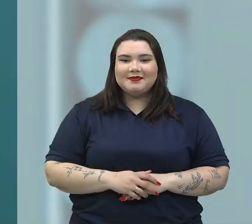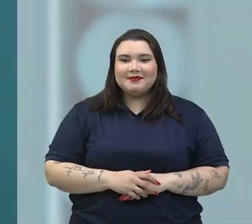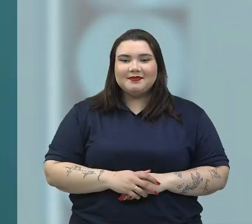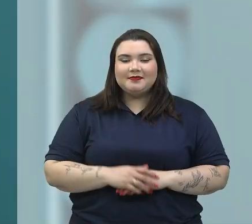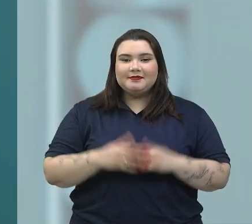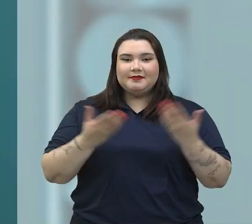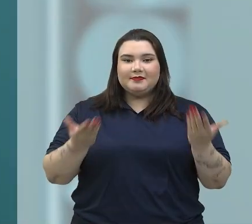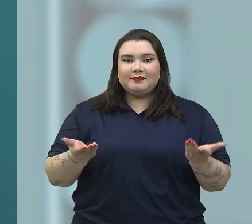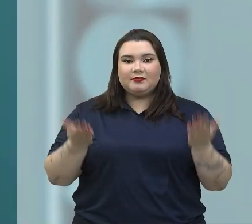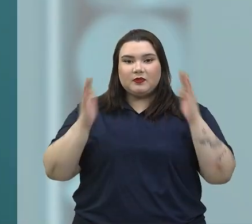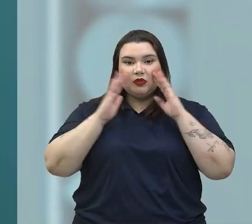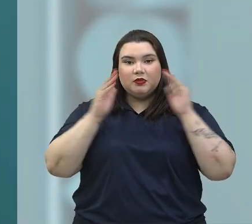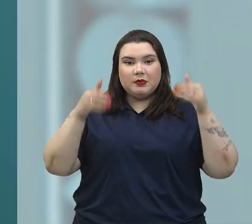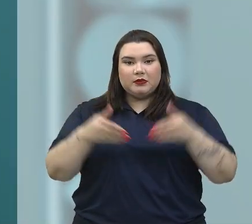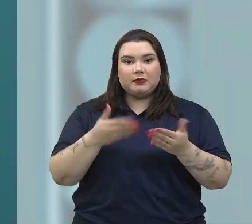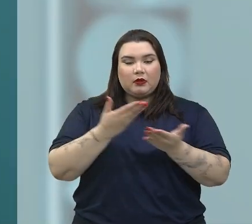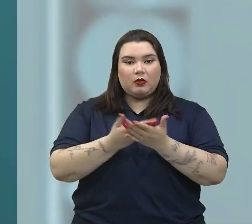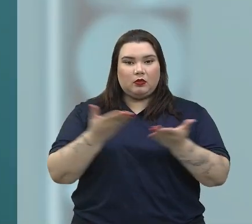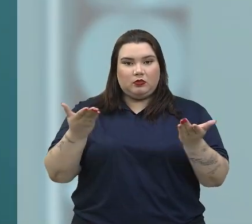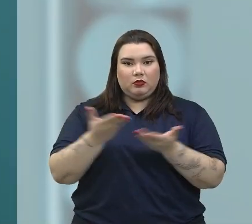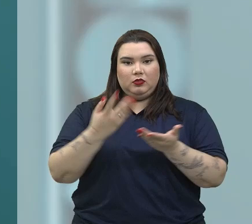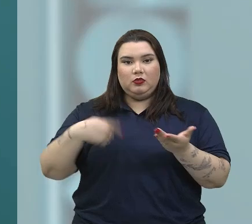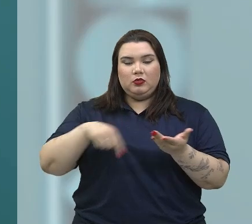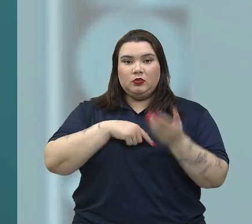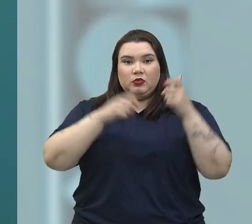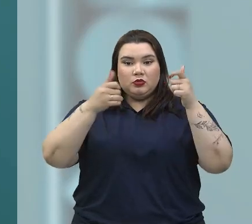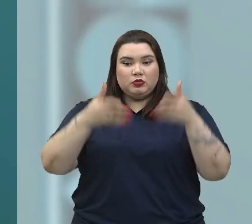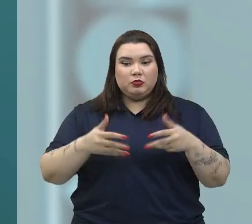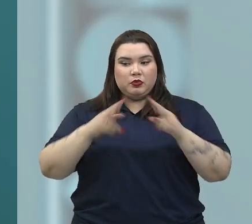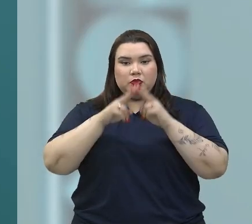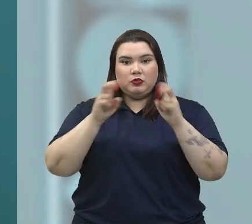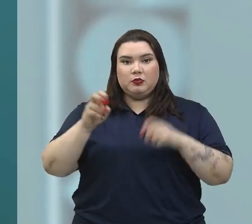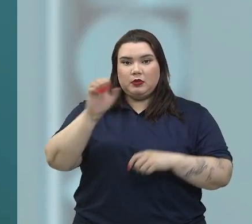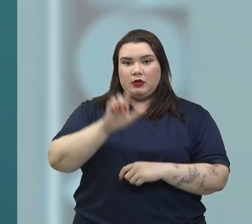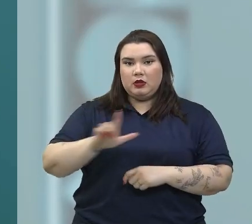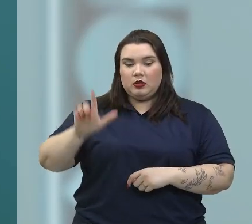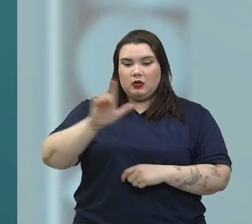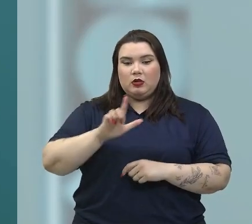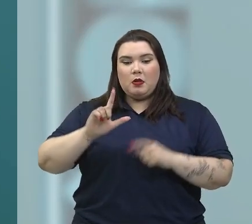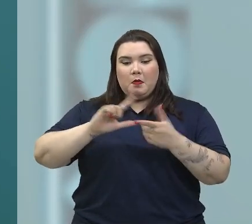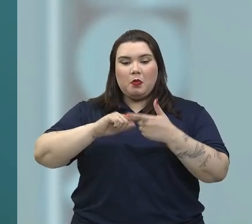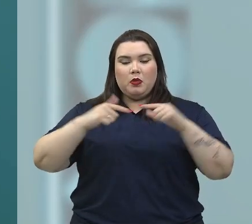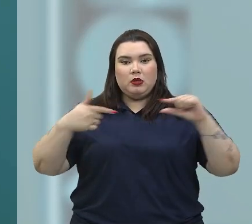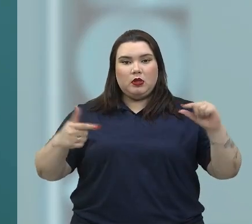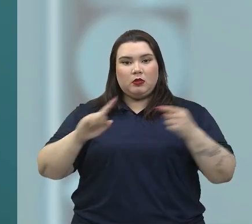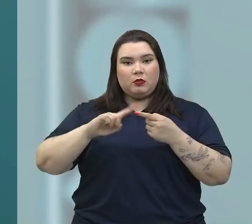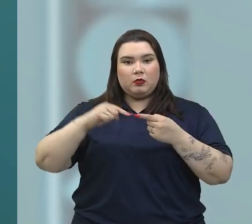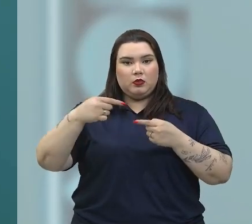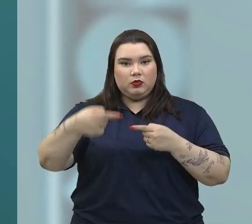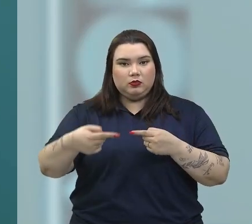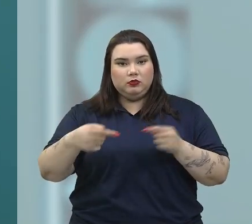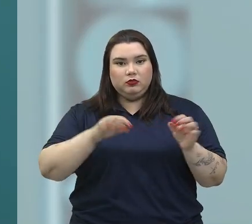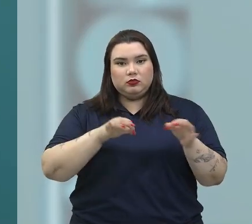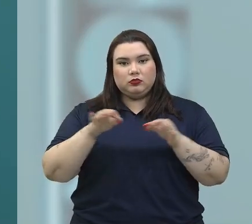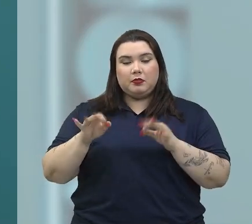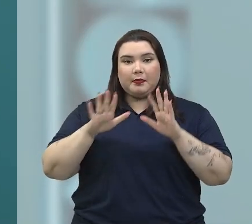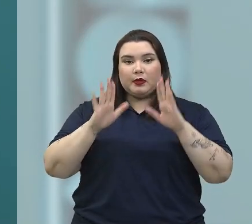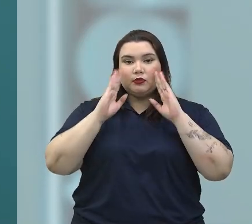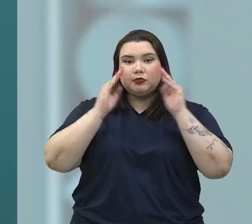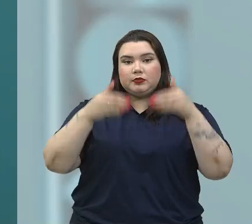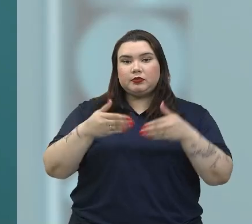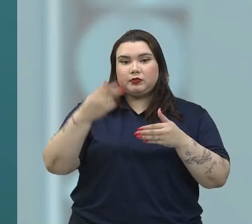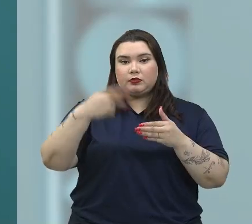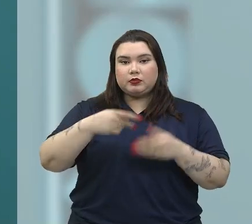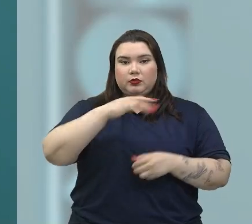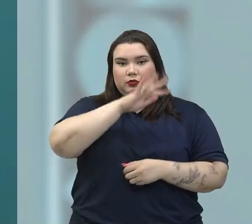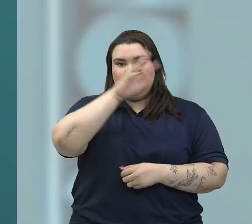Gente, especificamente nesta aula, vamos falar da literatura pós-moderna, mas especificamente no Amazonas. A gente vai